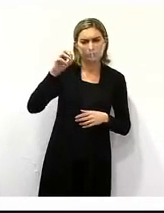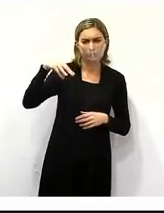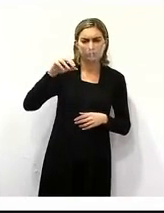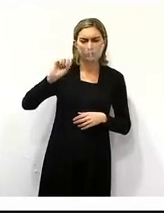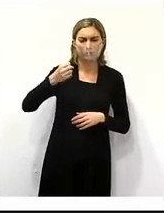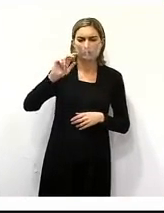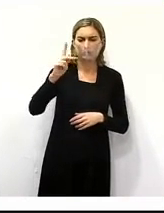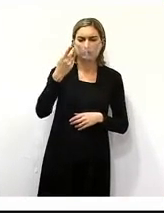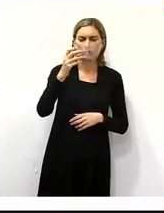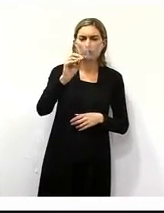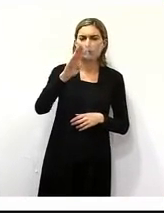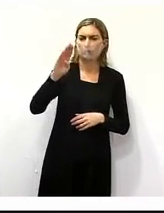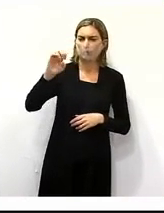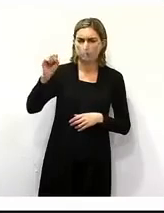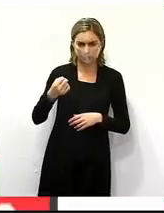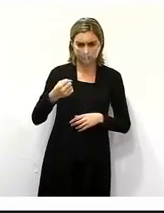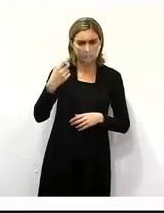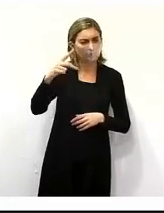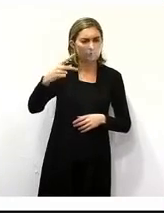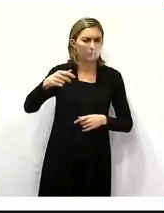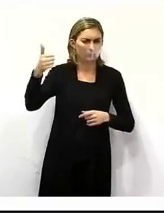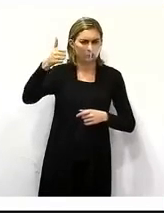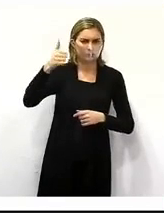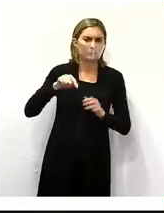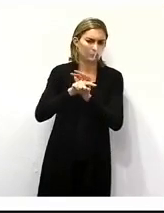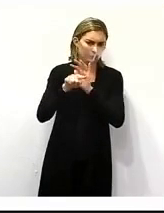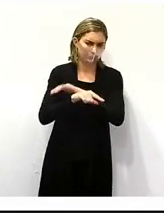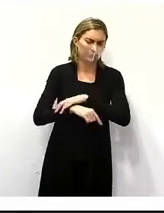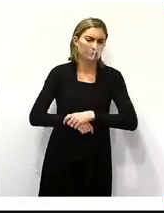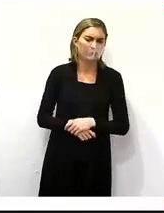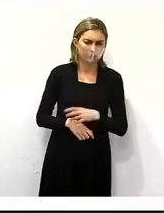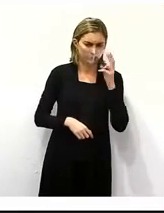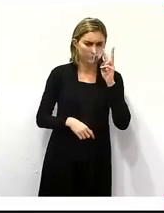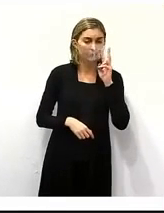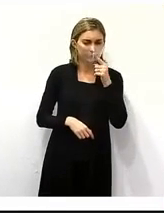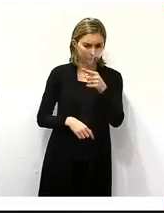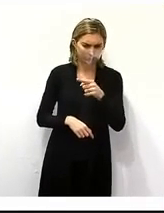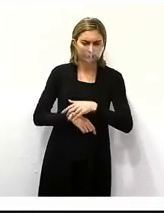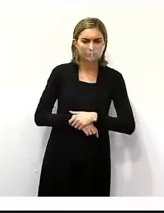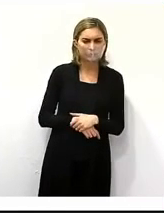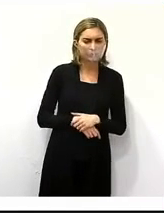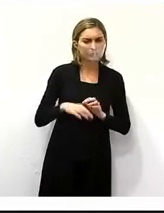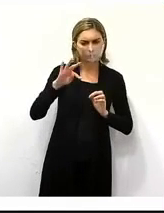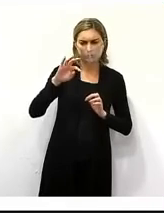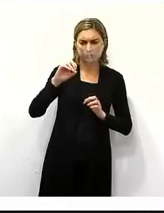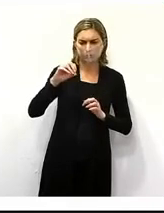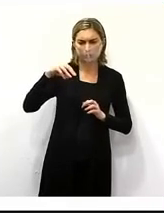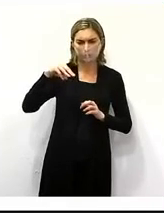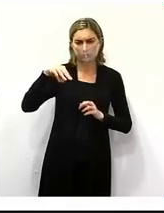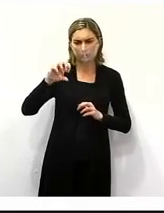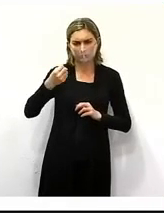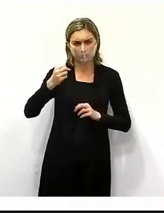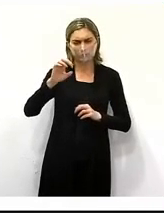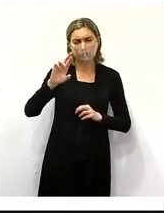Thomas Hobbes. Então, a primeira questão, vocês têm que lembrar o seguinte, gente, Thomas Hobbes era